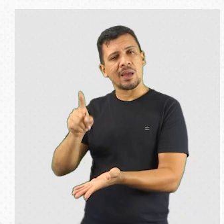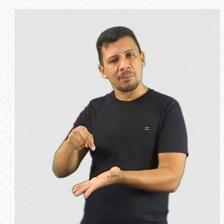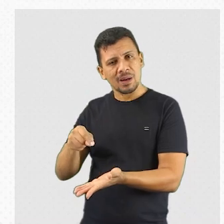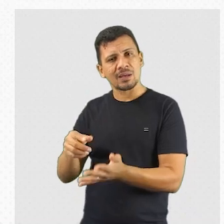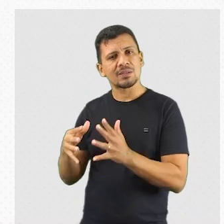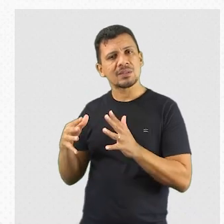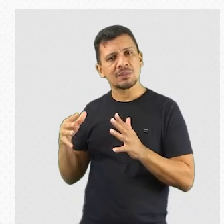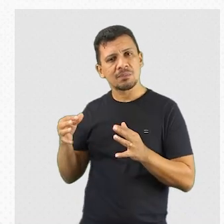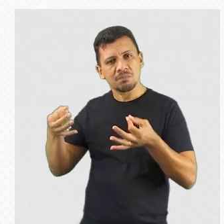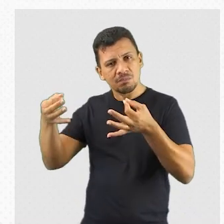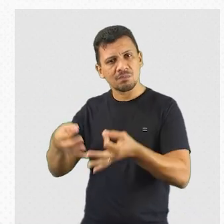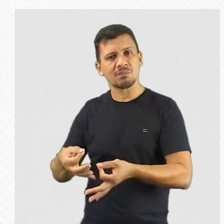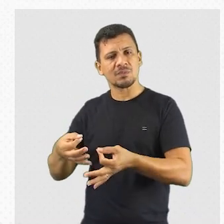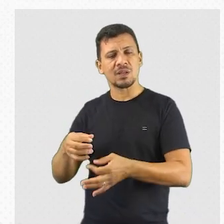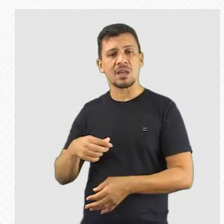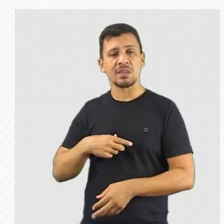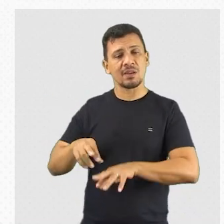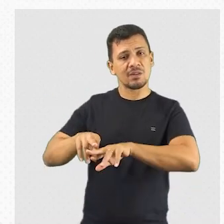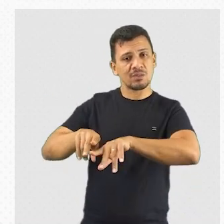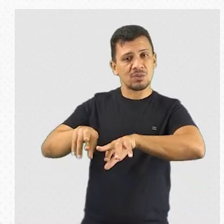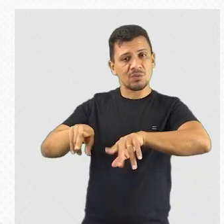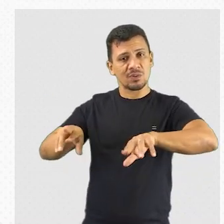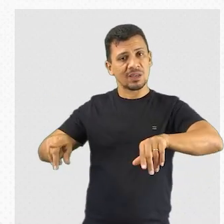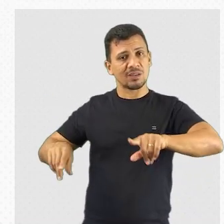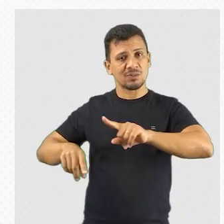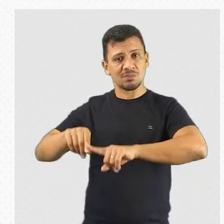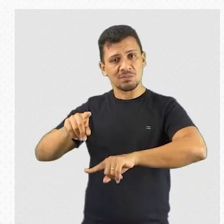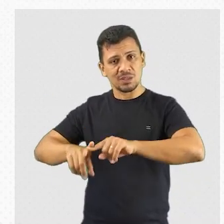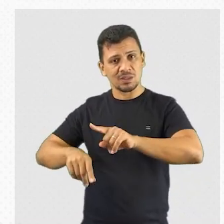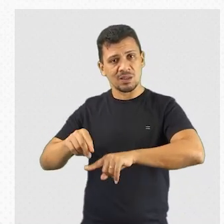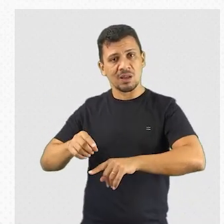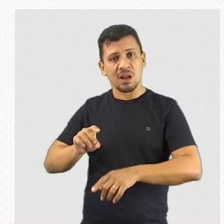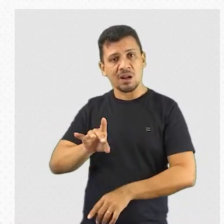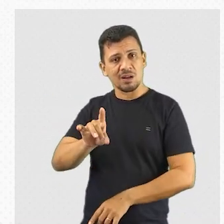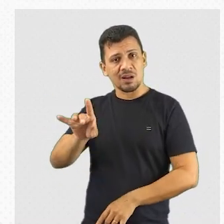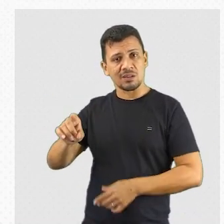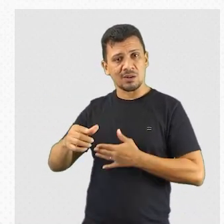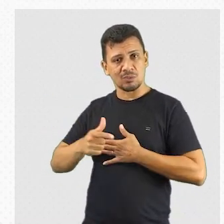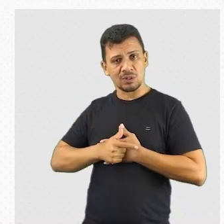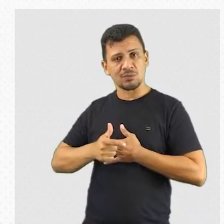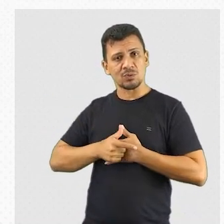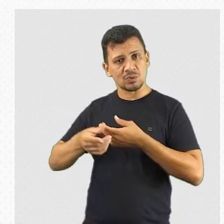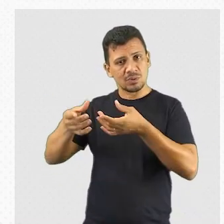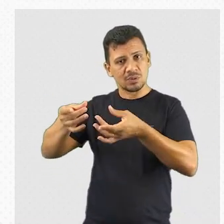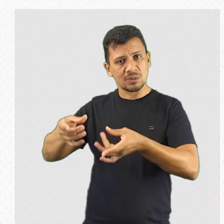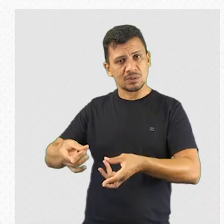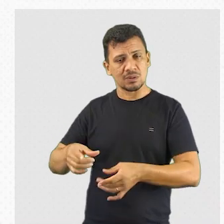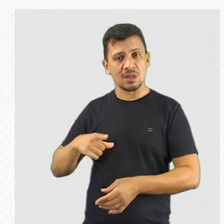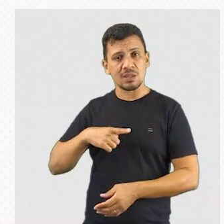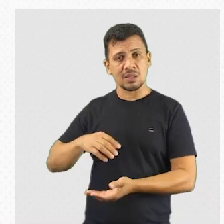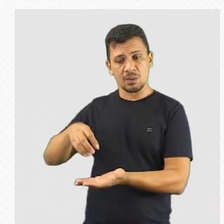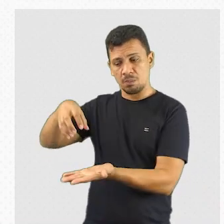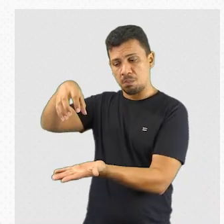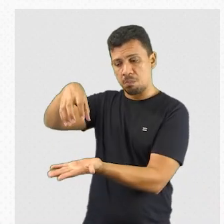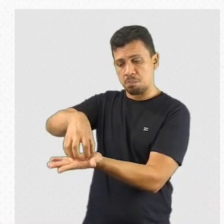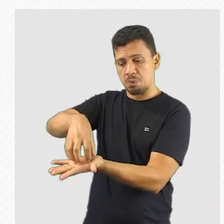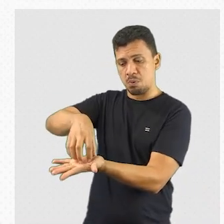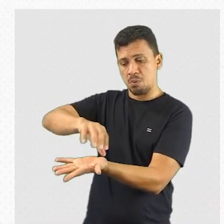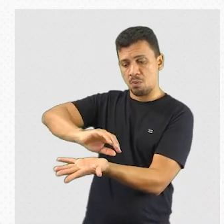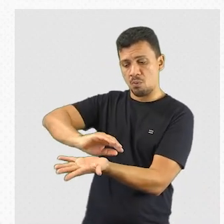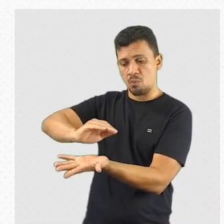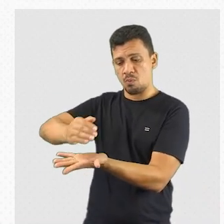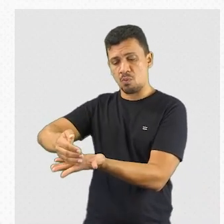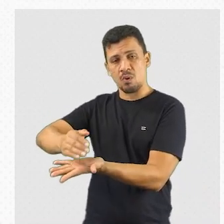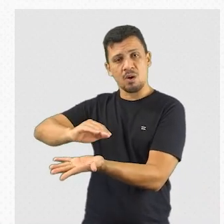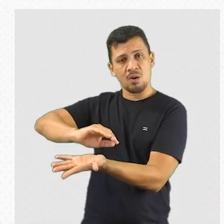complexas, que possuem diferentes organelas, que cada uma tem uma função específica. Já possui uma carioteca, né, que é uma membrana